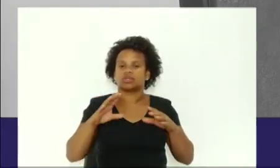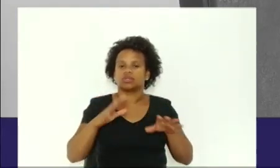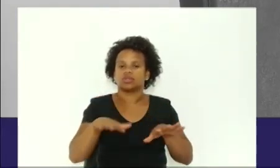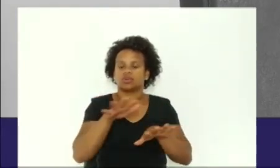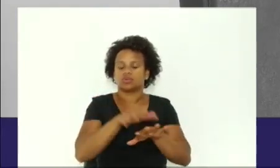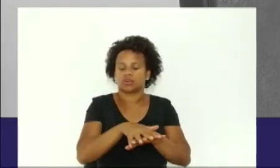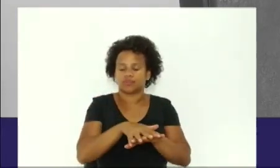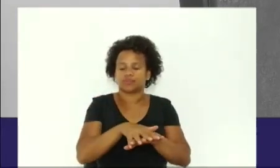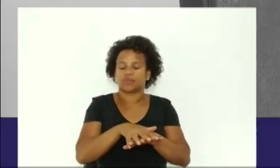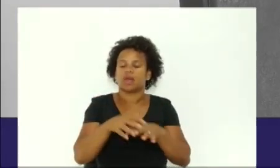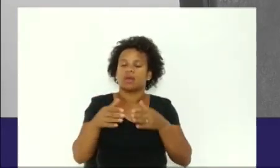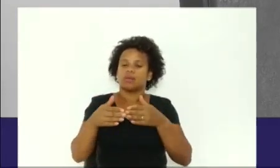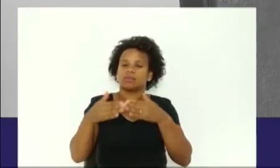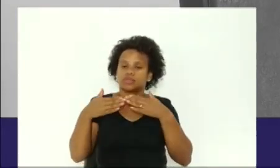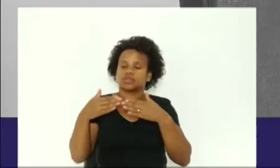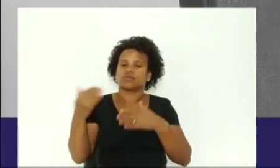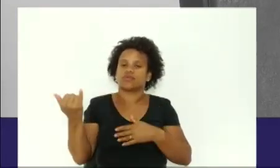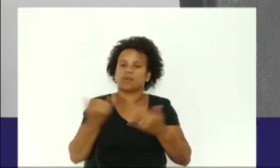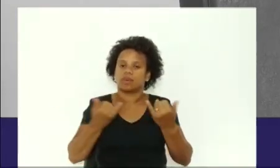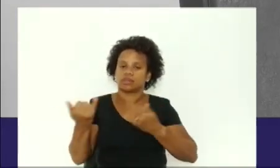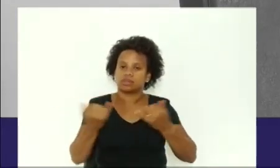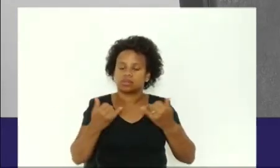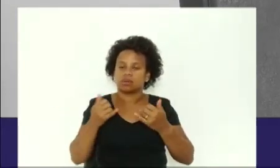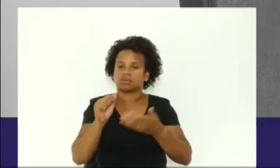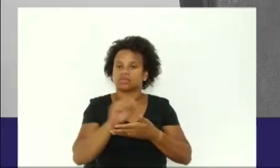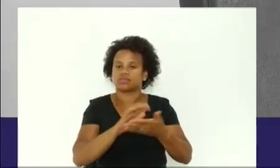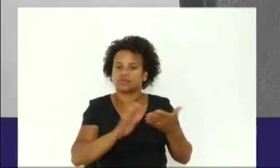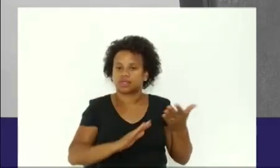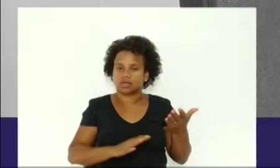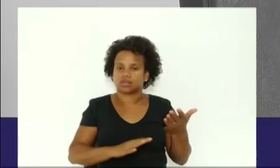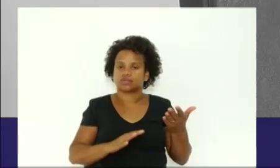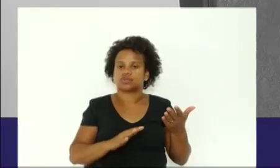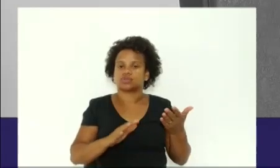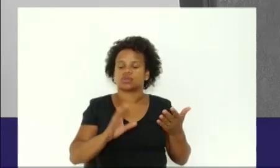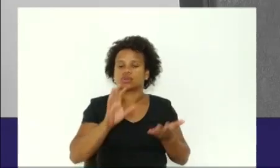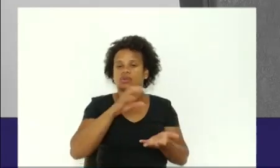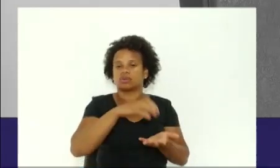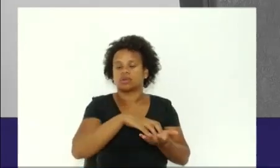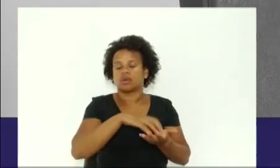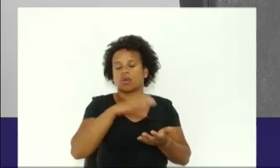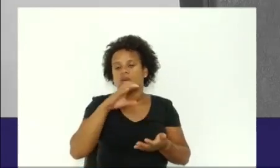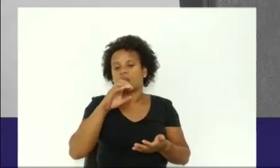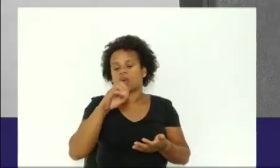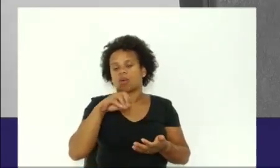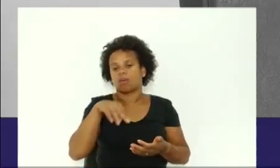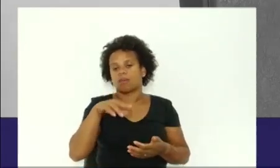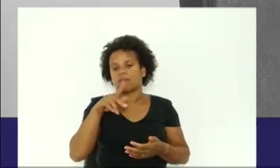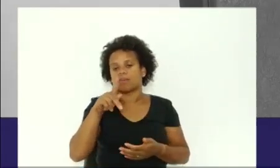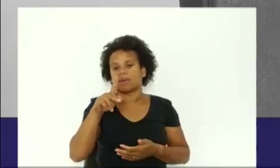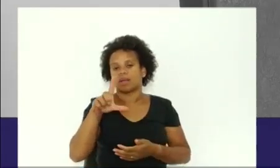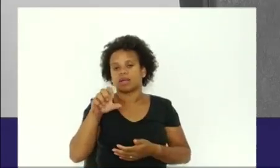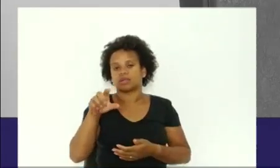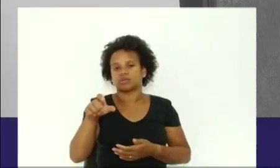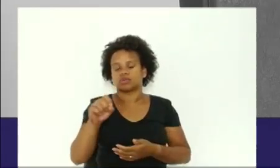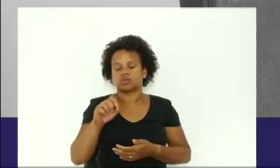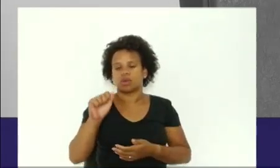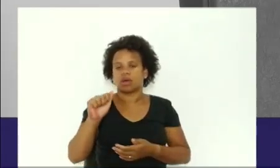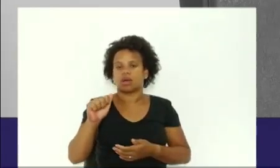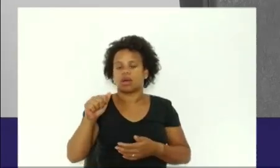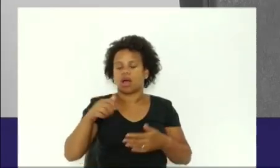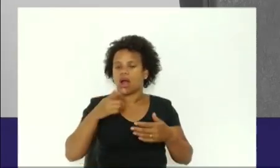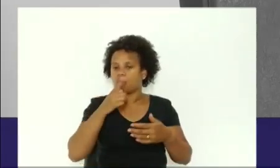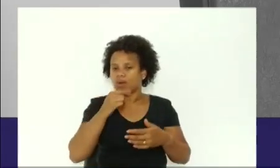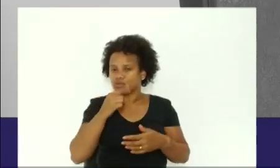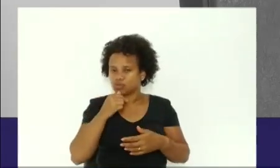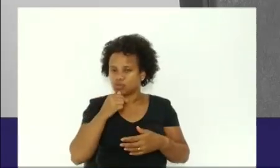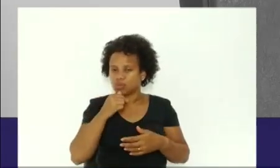Solicita-se informações sobre atividades desenvolvidas no Complexo Aquático Maria Encarnação Estadela,